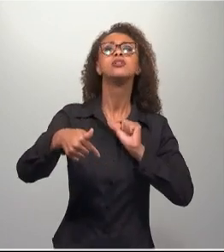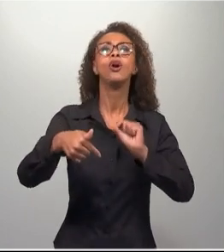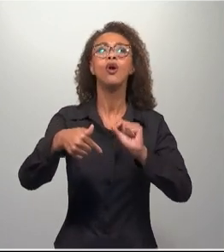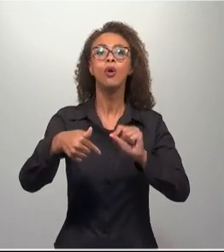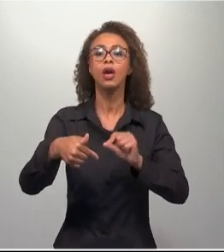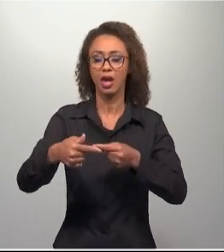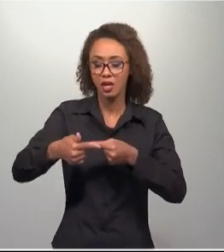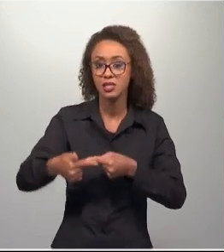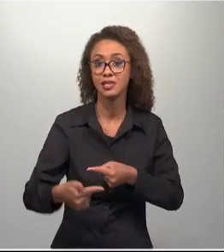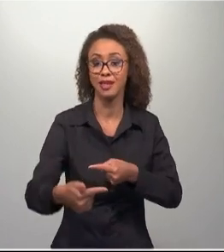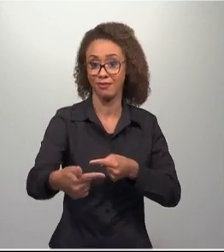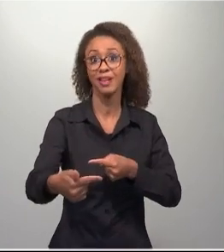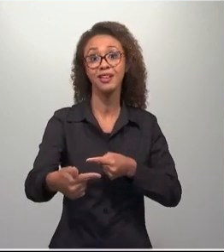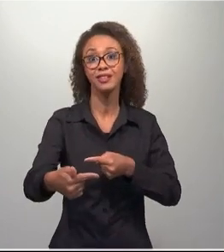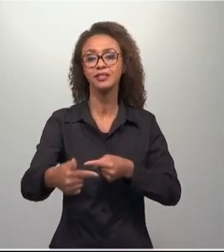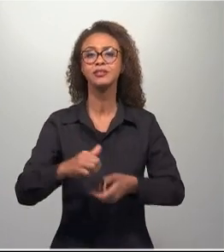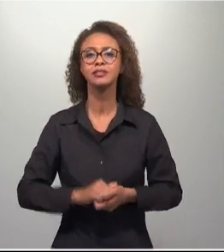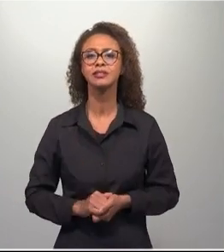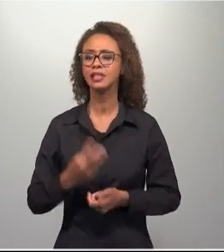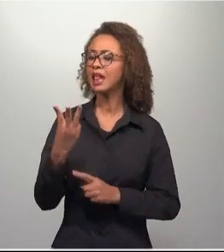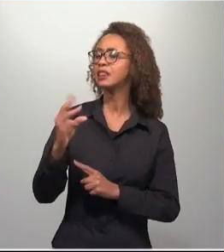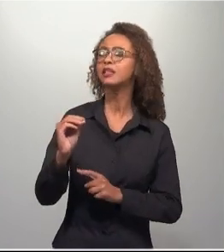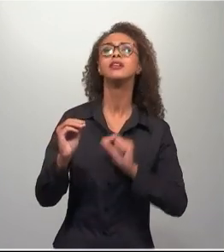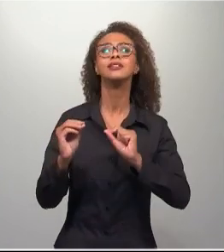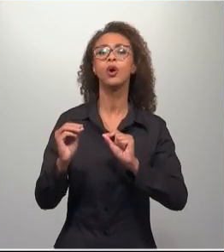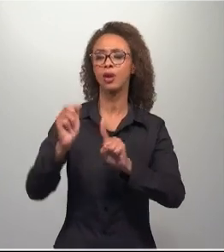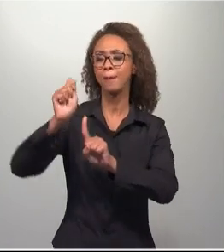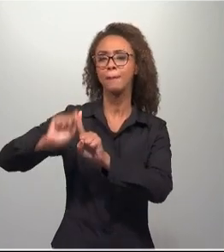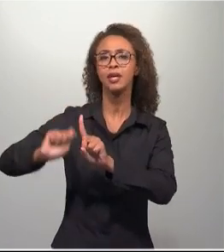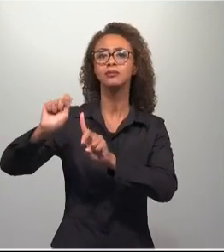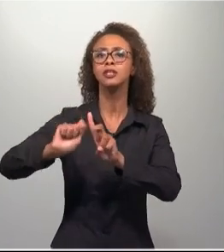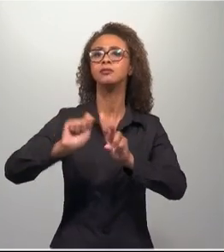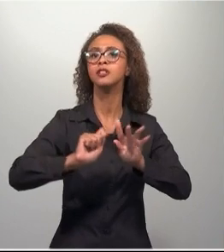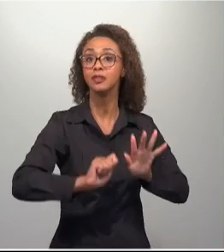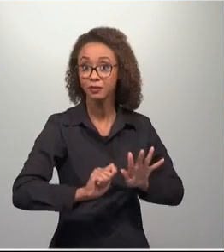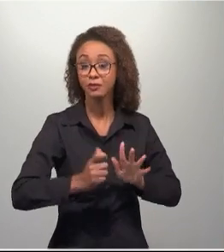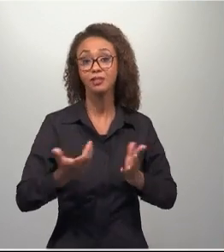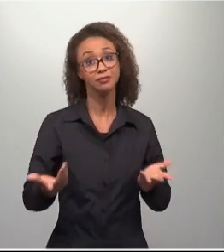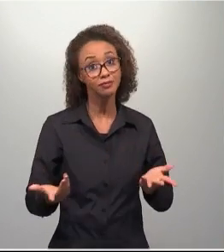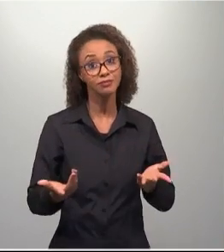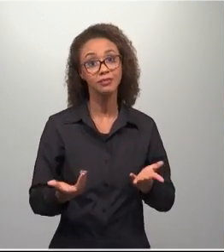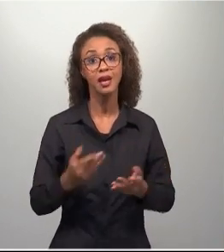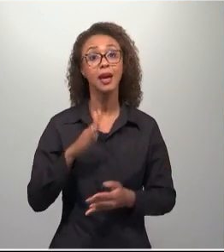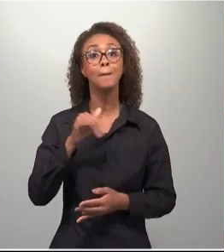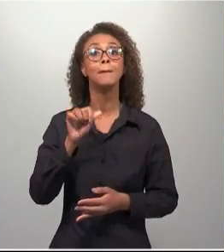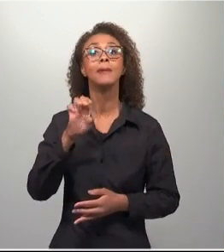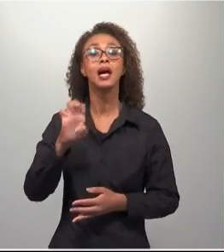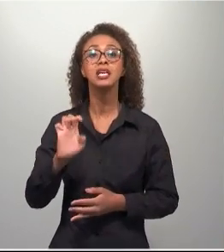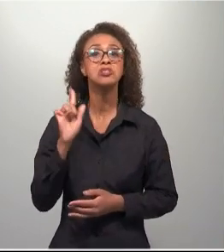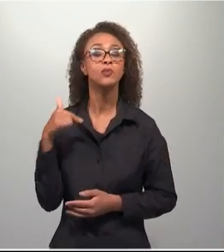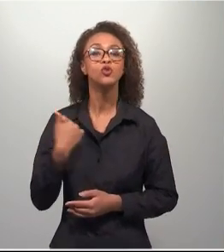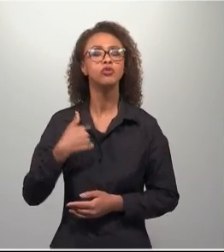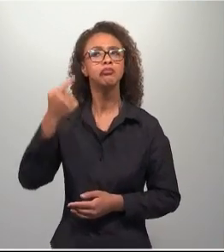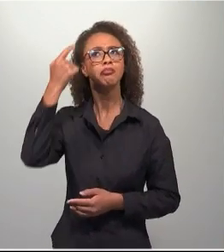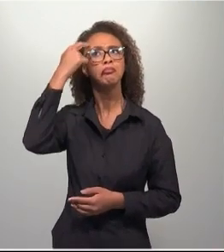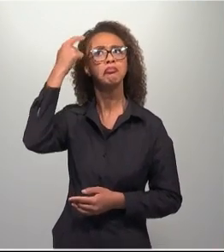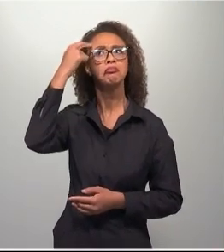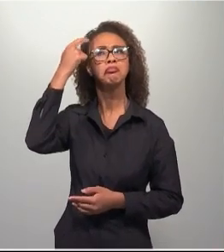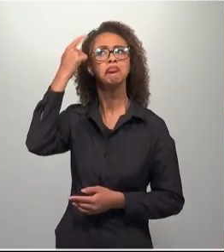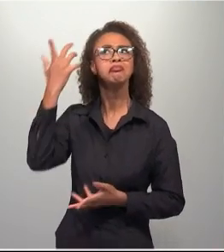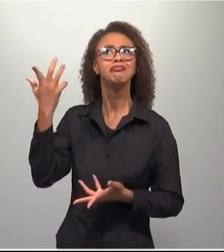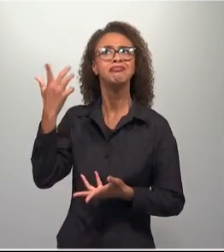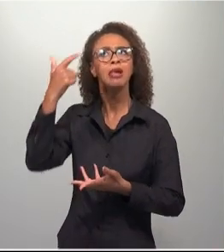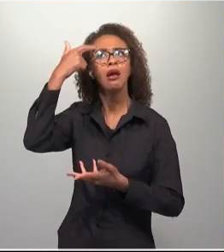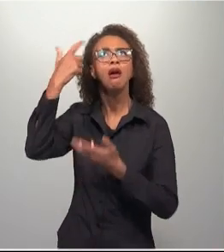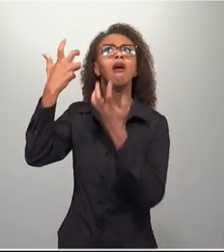de meses e assim por diante outras bases nos usamos sem que tenhamos a a clareza